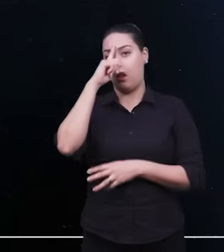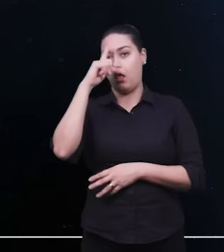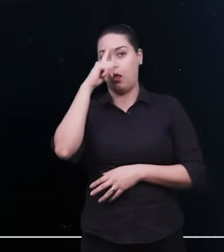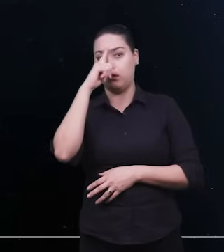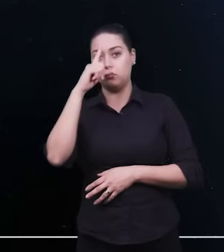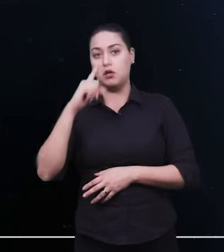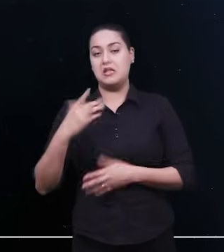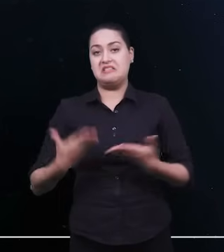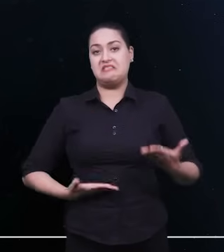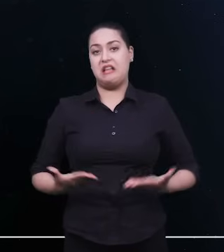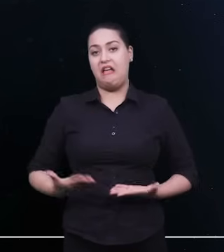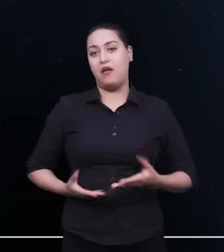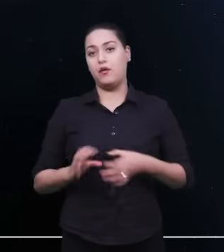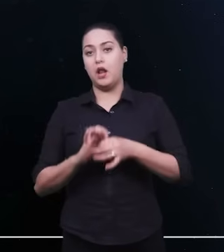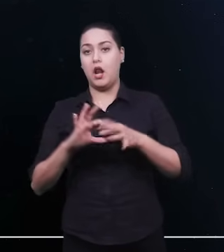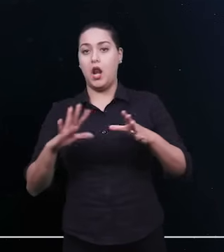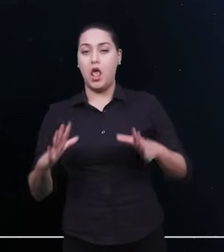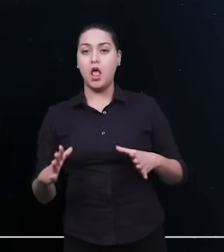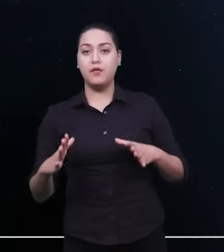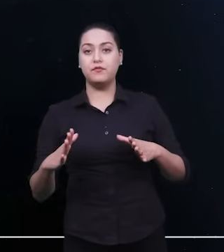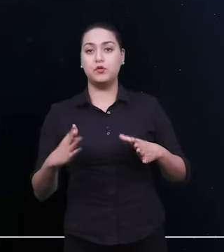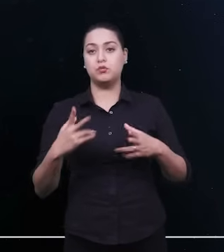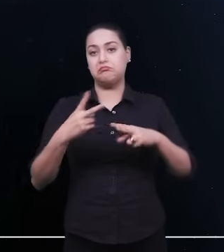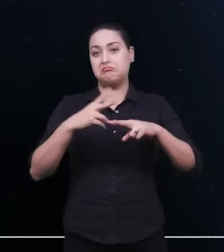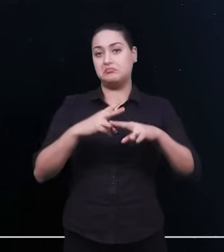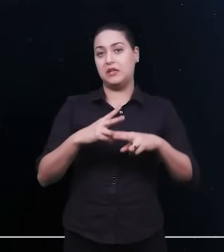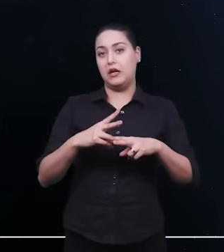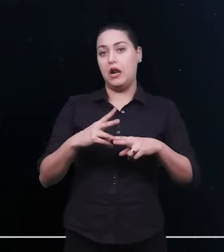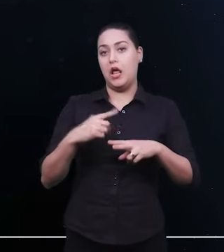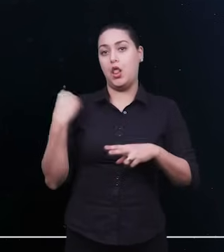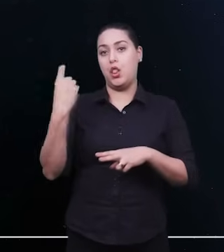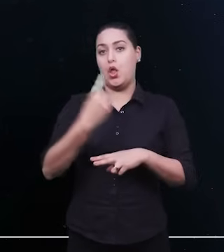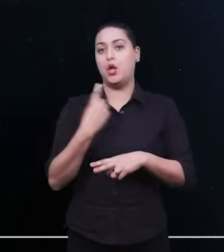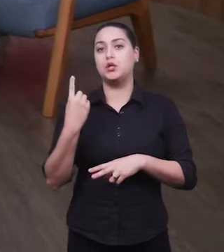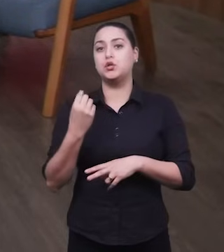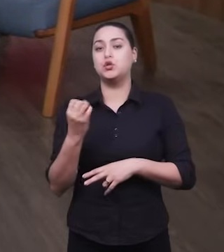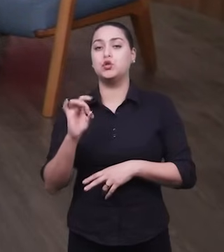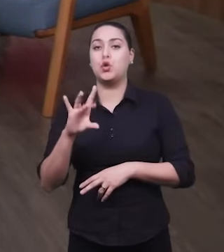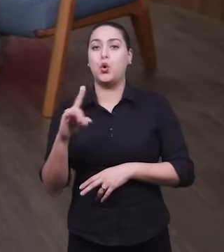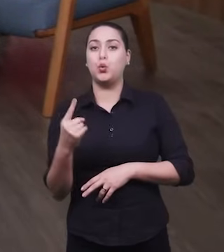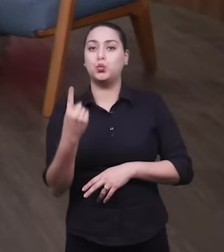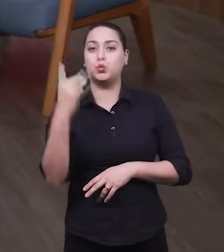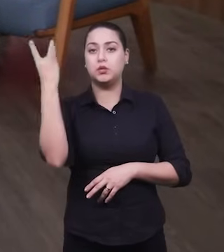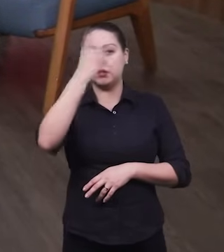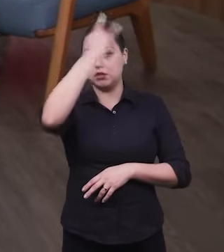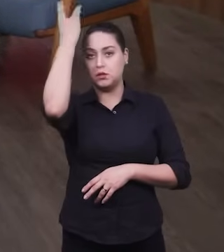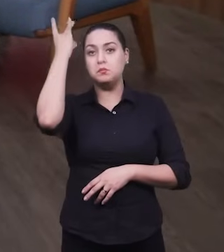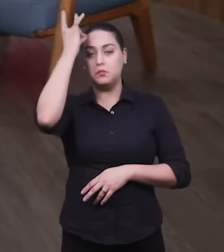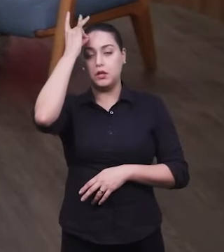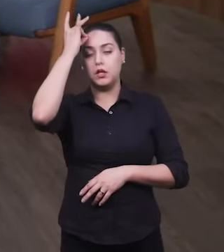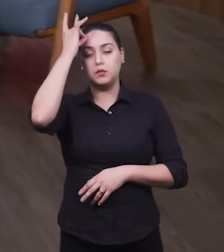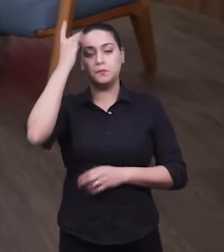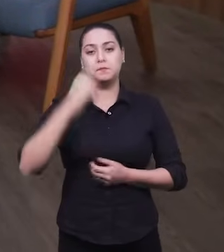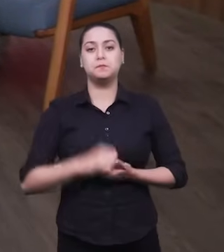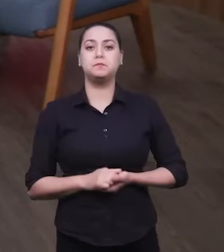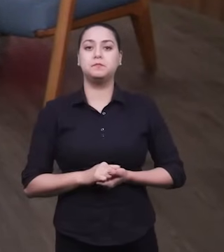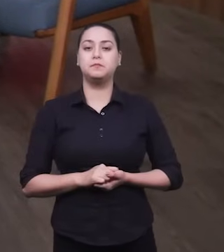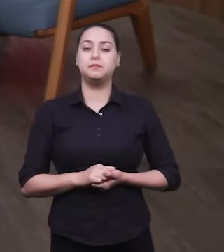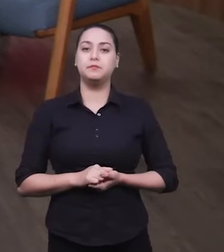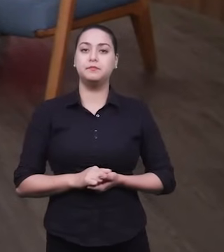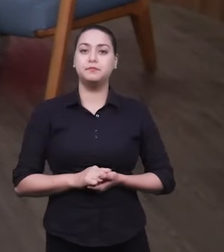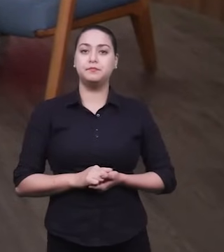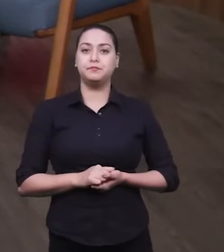e todos temos bebido de um Espírito. Glórias ao nome do Senhor. O mesmo Espírito, Maravilha. né? Amém. Louvado seja o nome do Senhor. Vamos ver